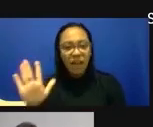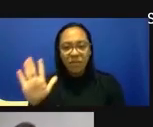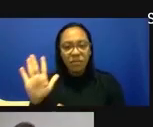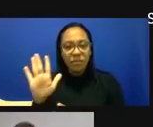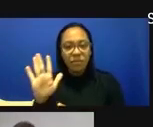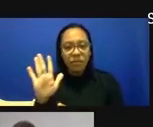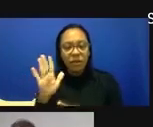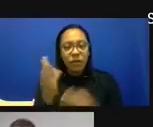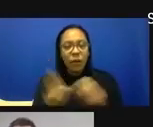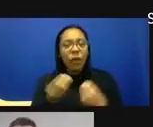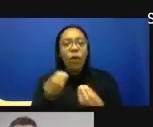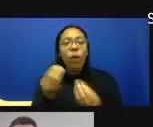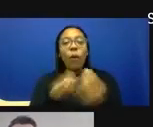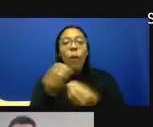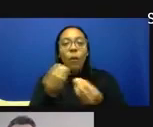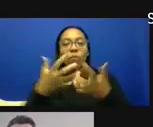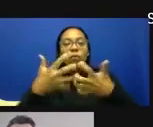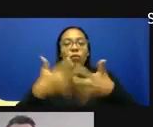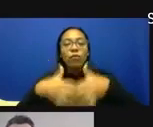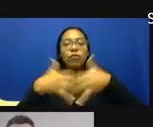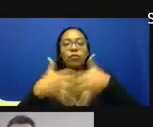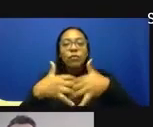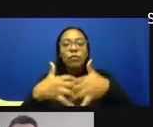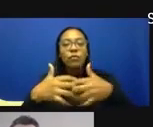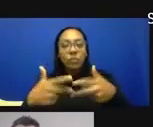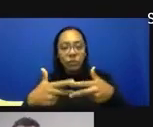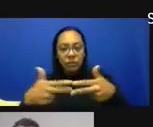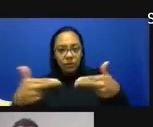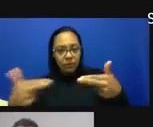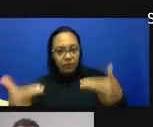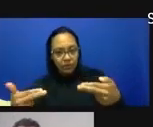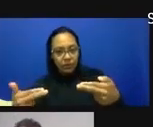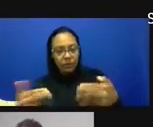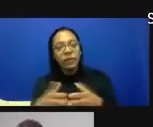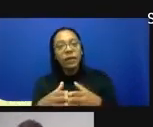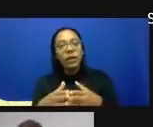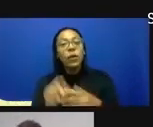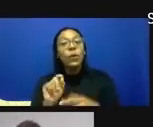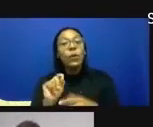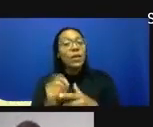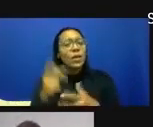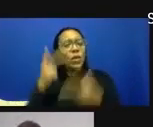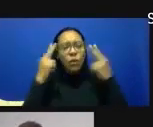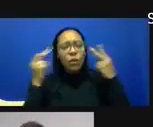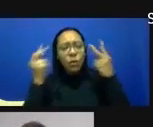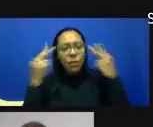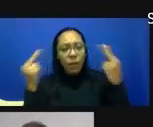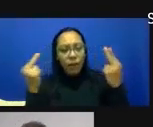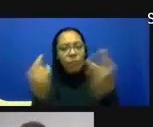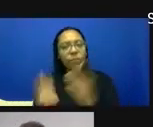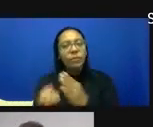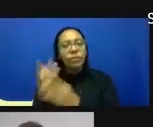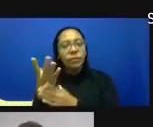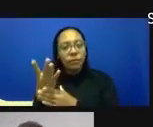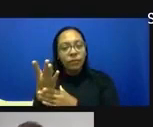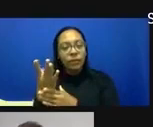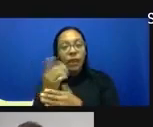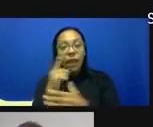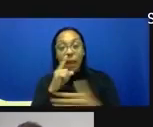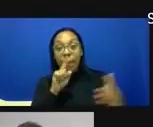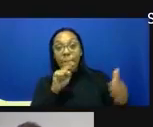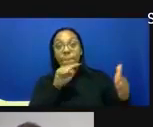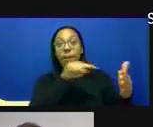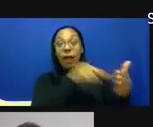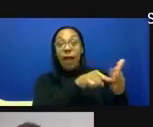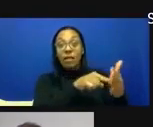completo de como as coisas funcionam mesmo. Mas o que que mais rotineiramente acontece? Ameaças também proferidas em